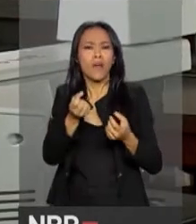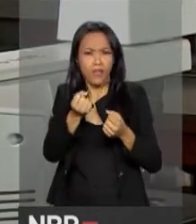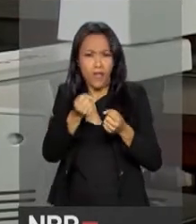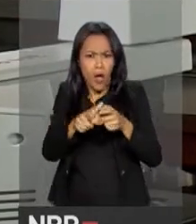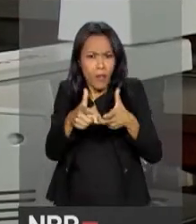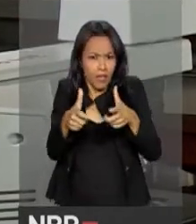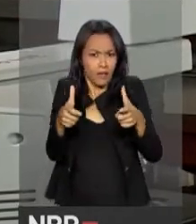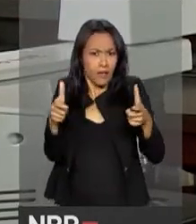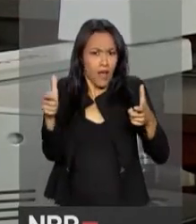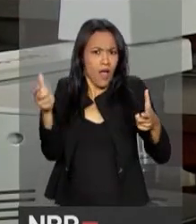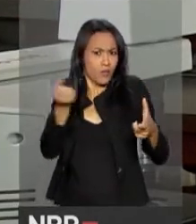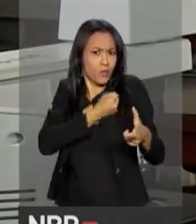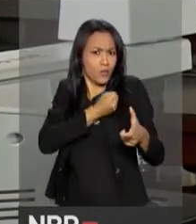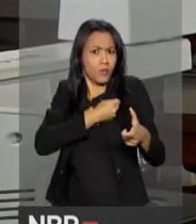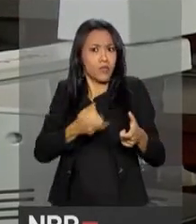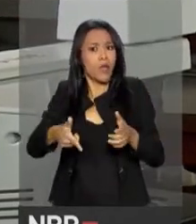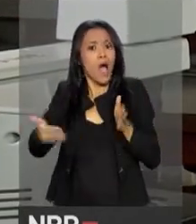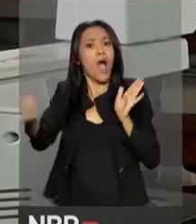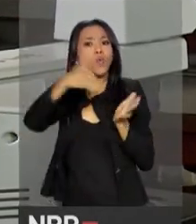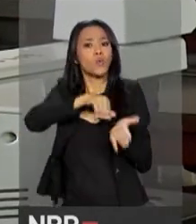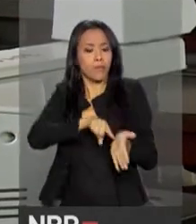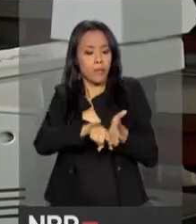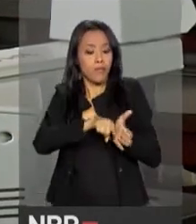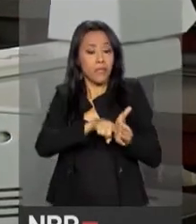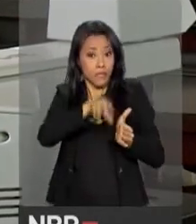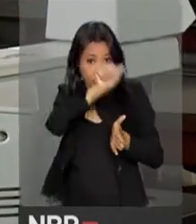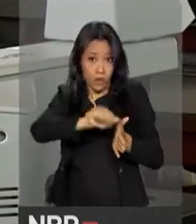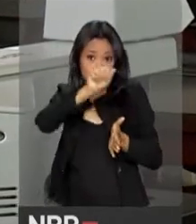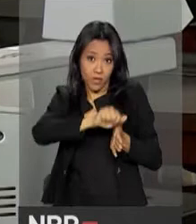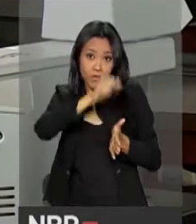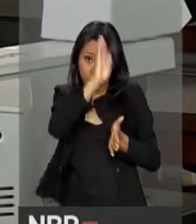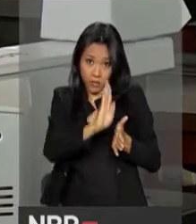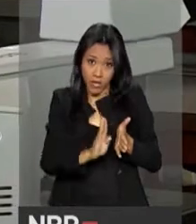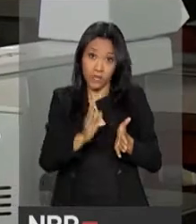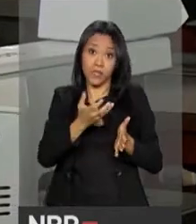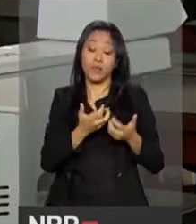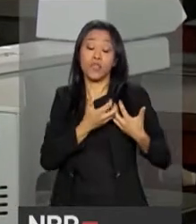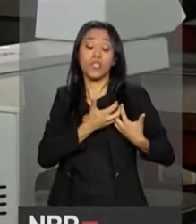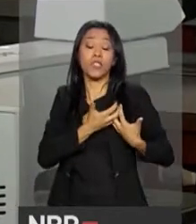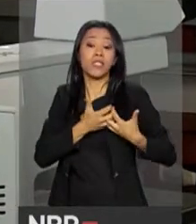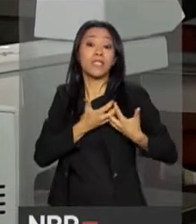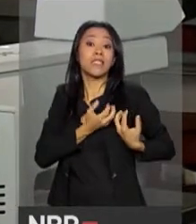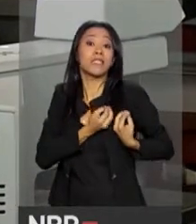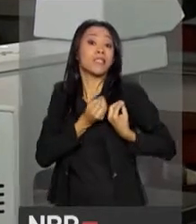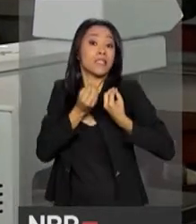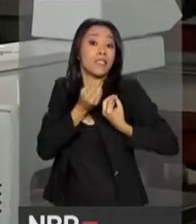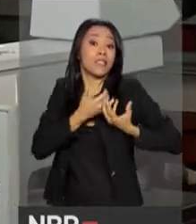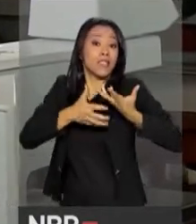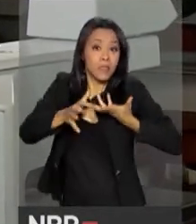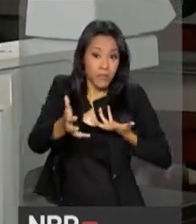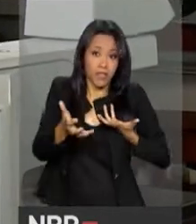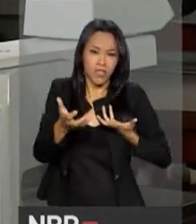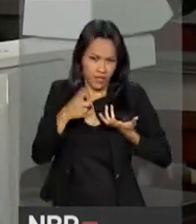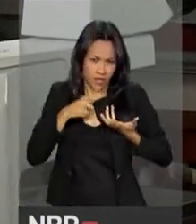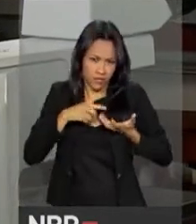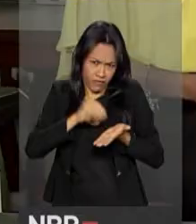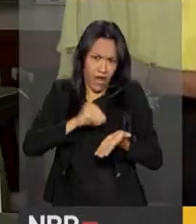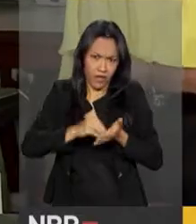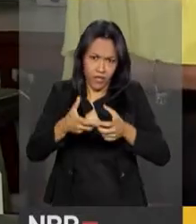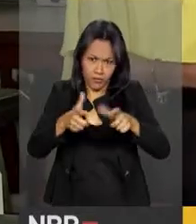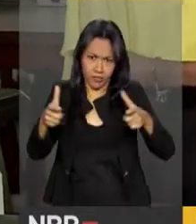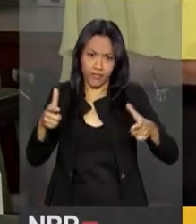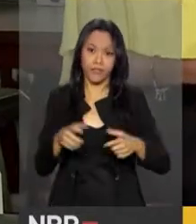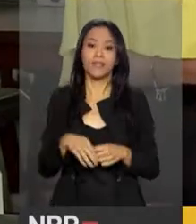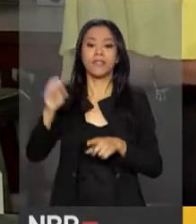aumentado segundo o último levantamento da associação brasileira de transplantes de órgãos mas ainda tem muito espaço para crescer sim temos